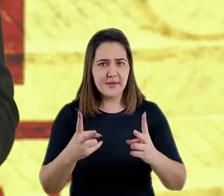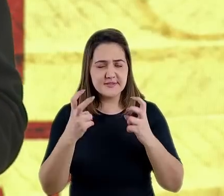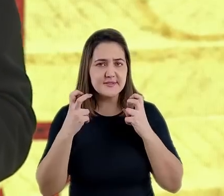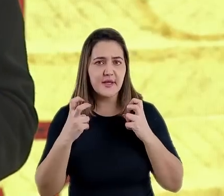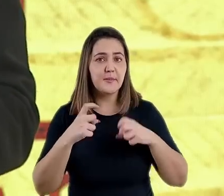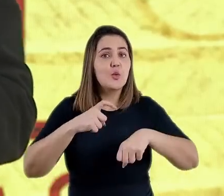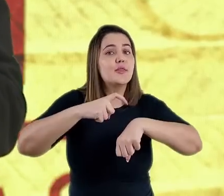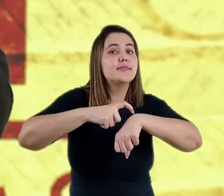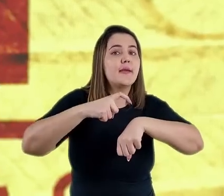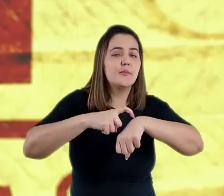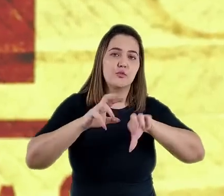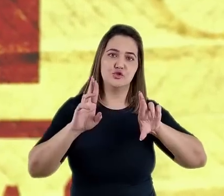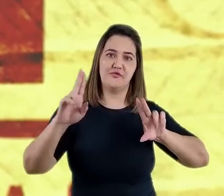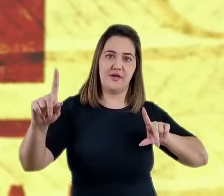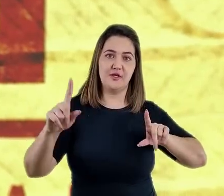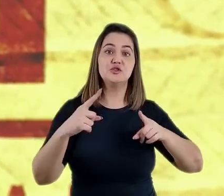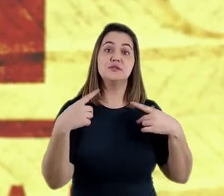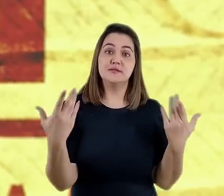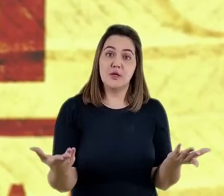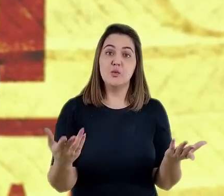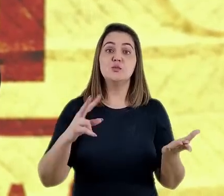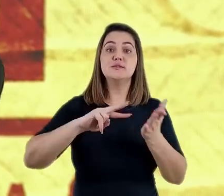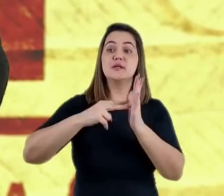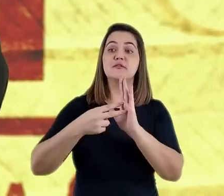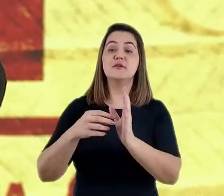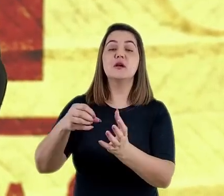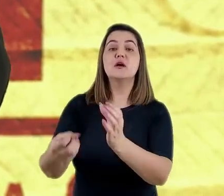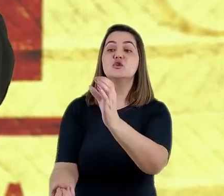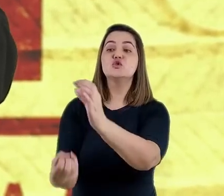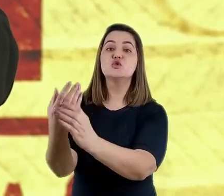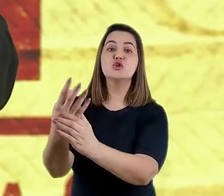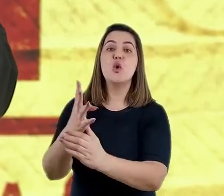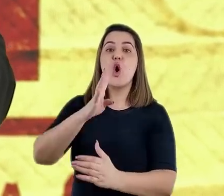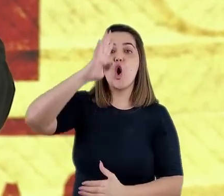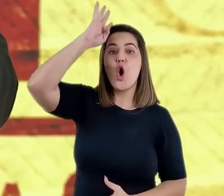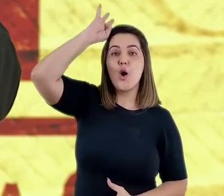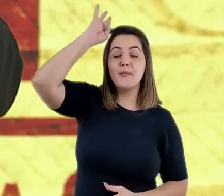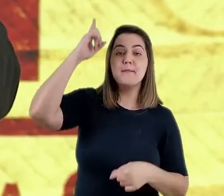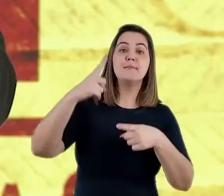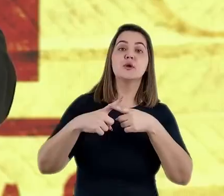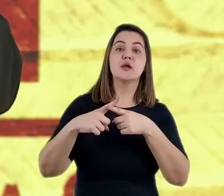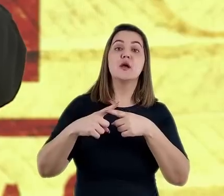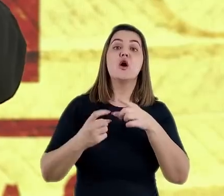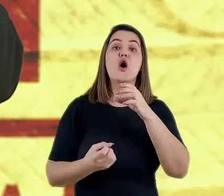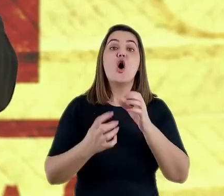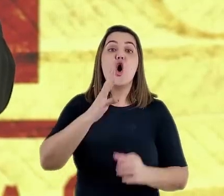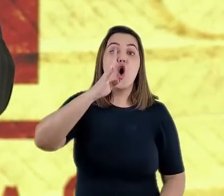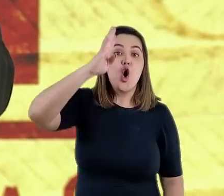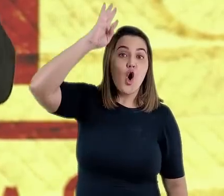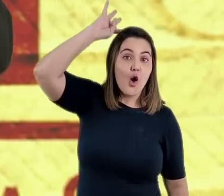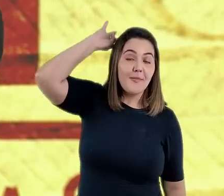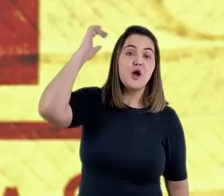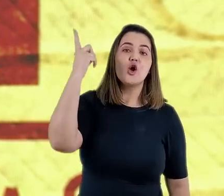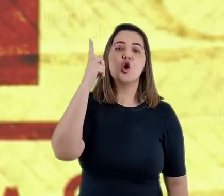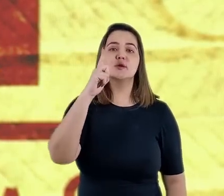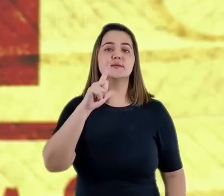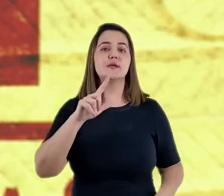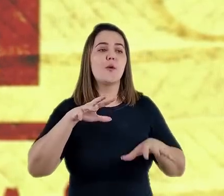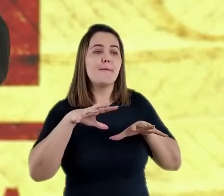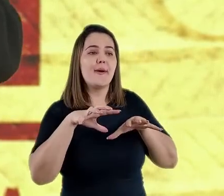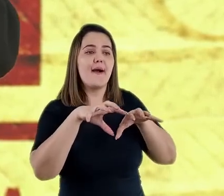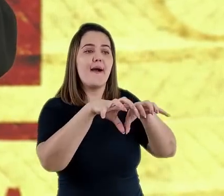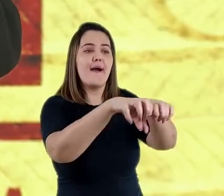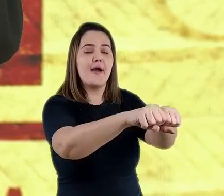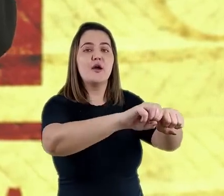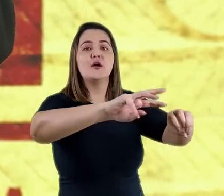Isto parece fazer sentido apenas se entendermos que se trata de Roma, porque Roma se tornou forte no território de